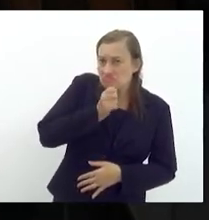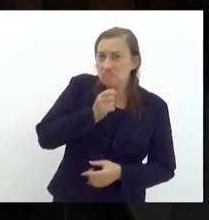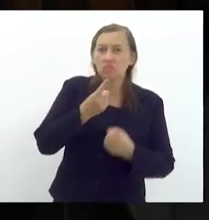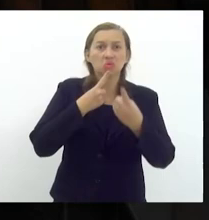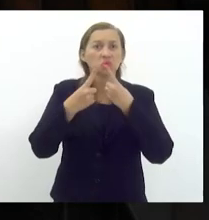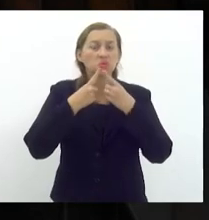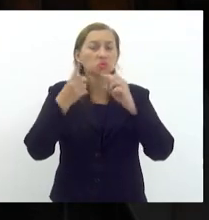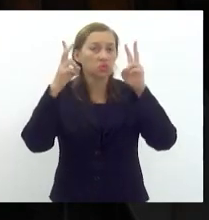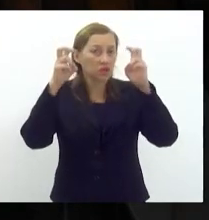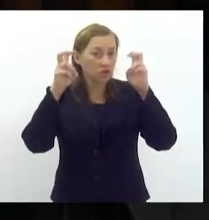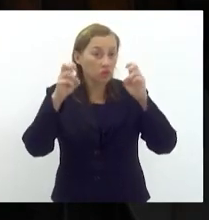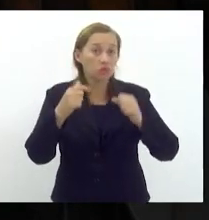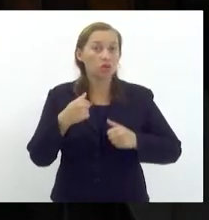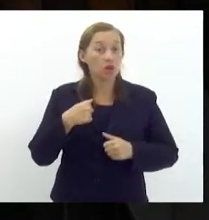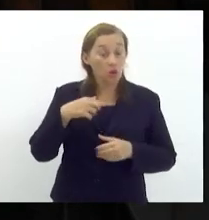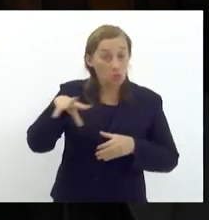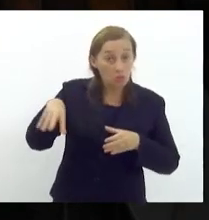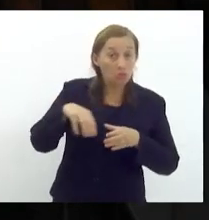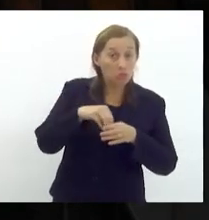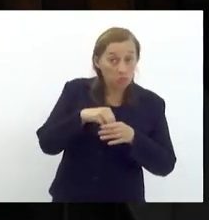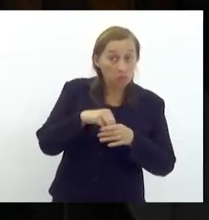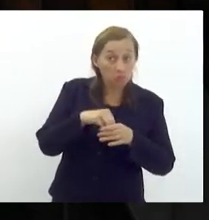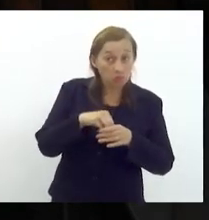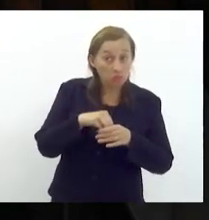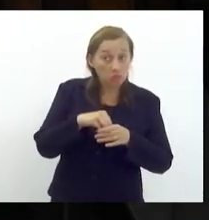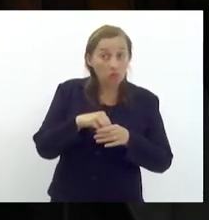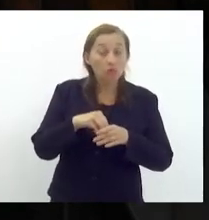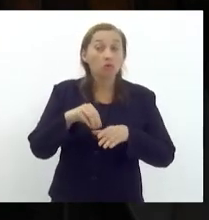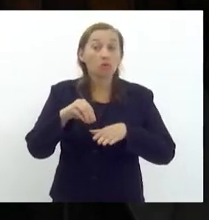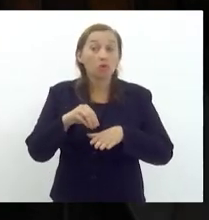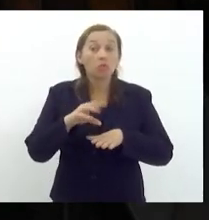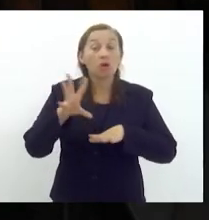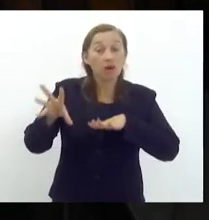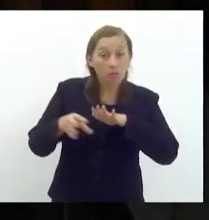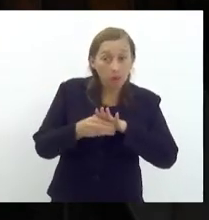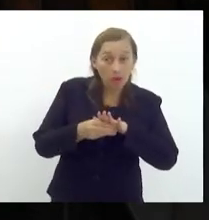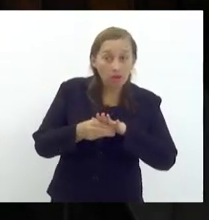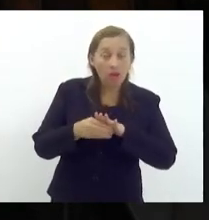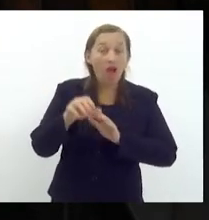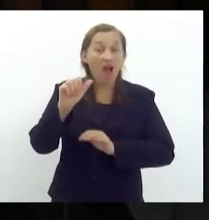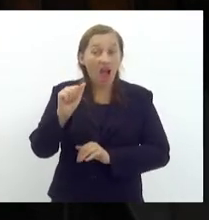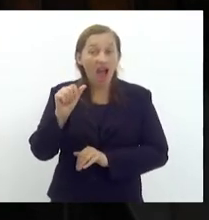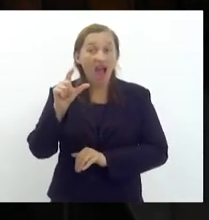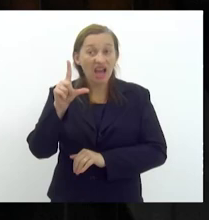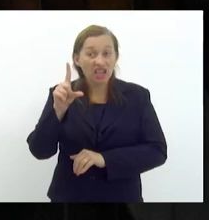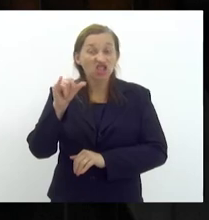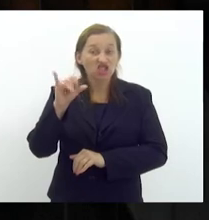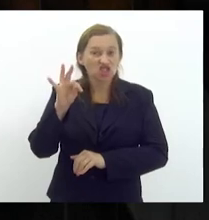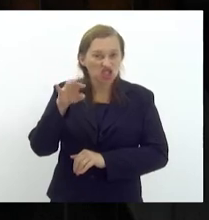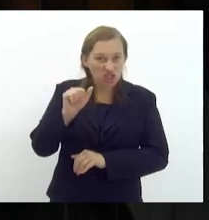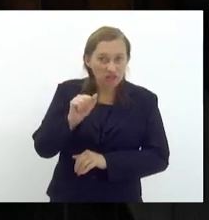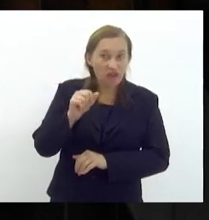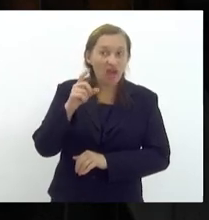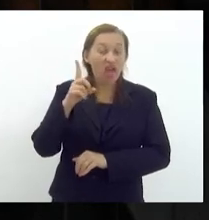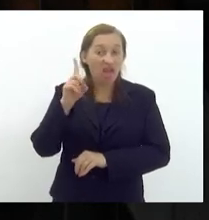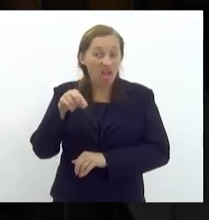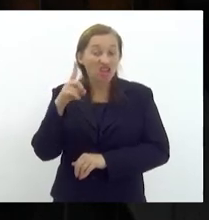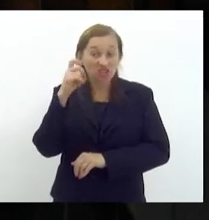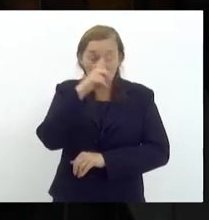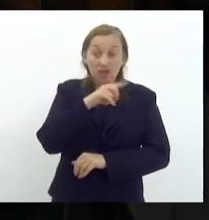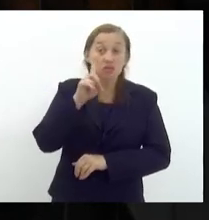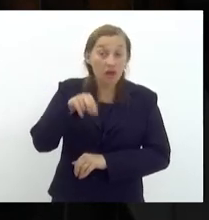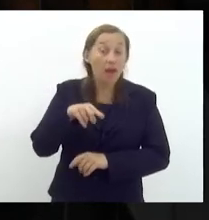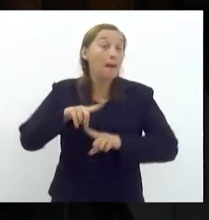essa questão e eu coloco isso como uma Emenda aditiva é um bacalhau é mas é para